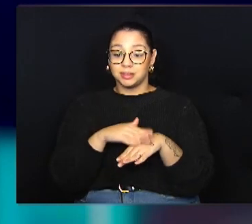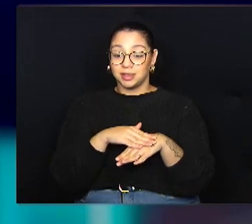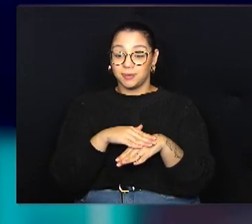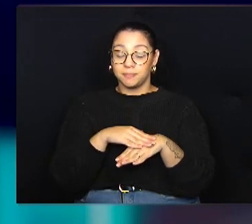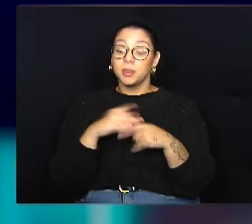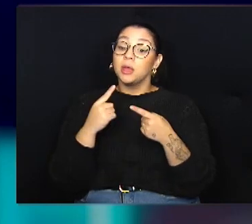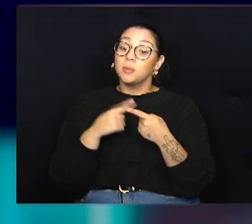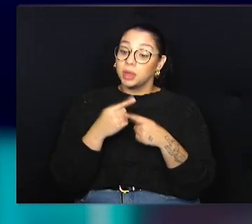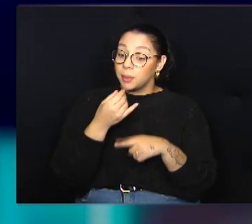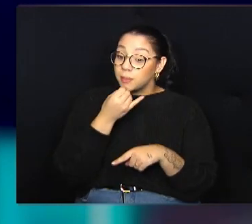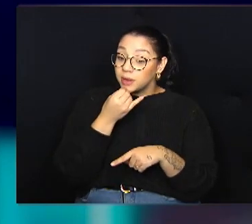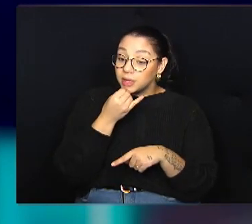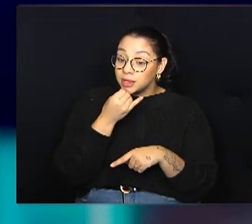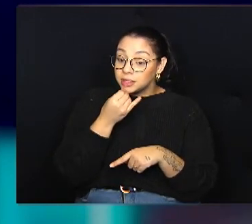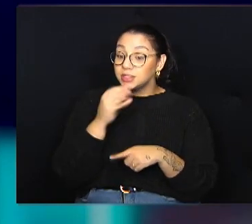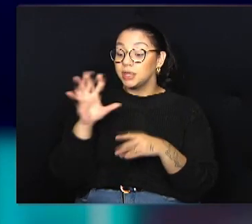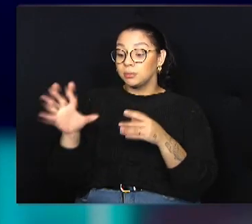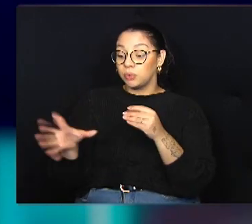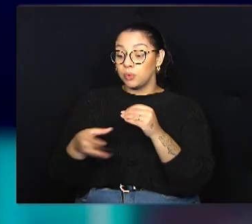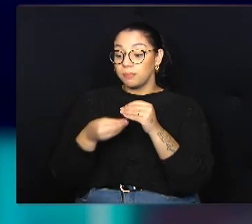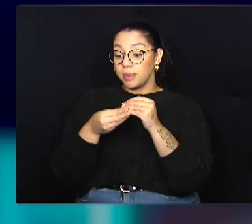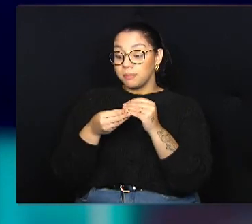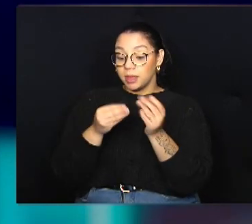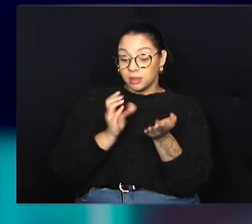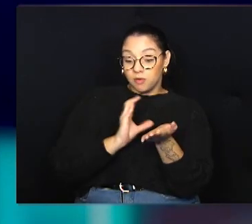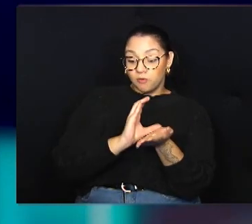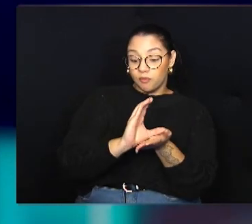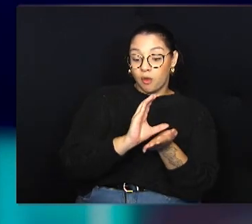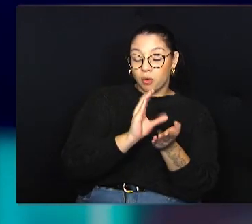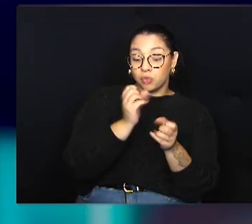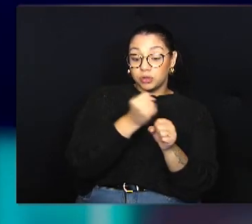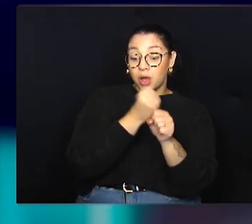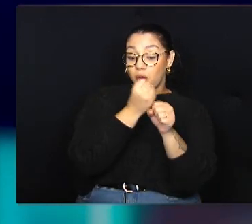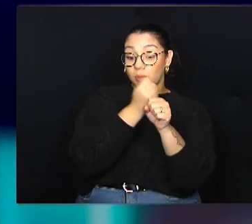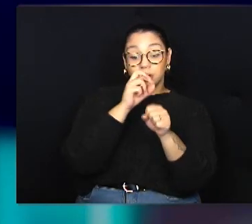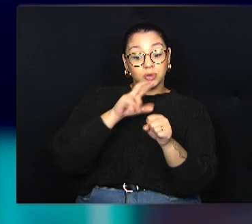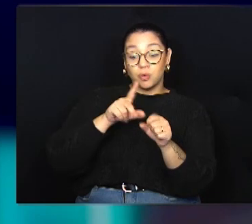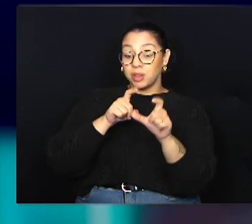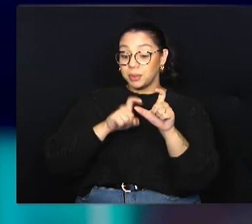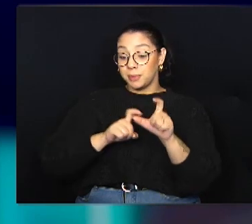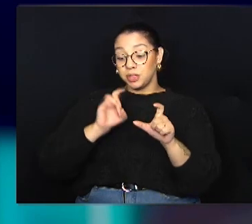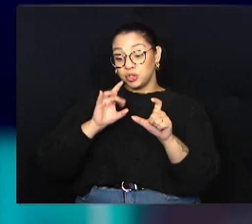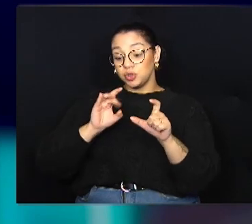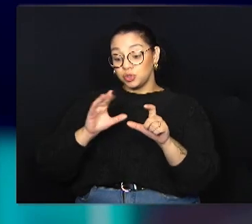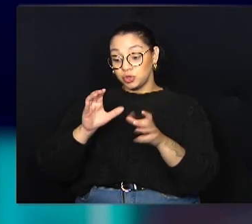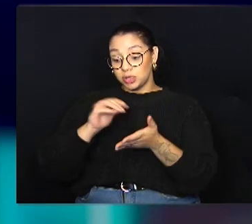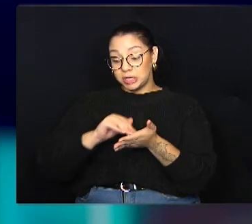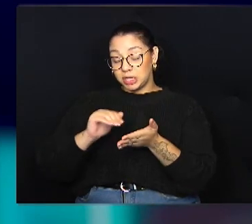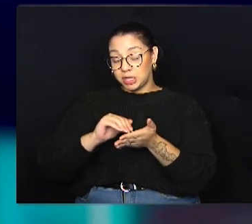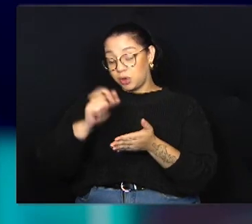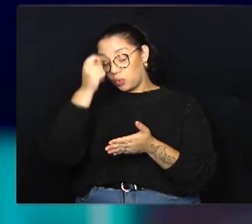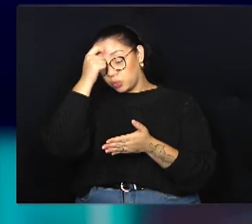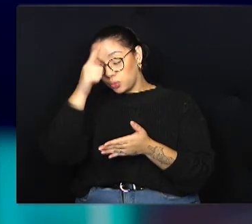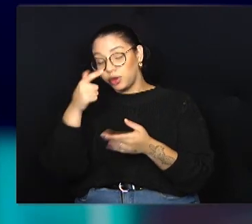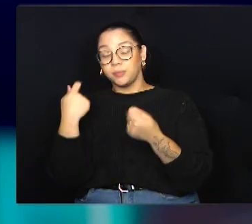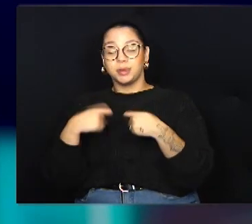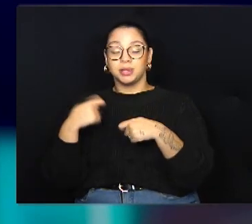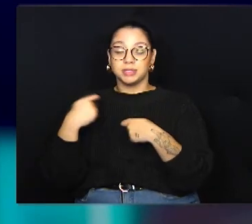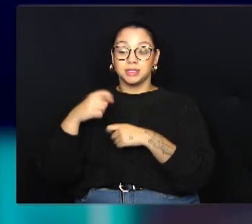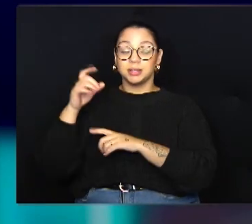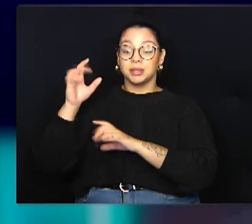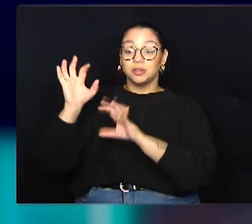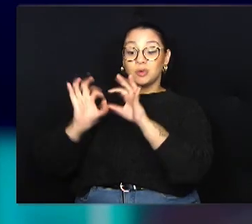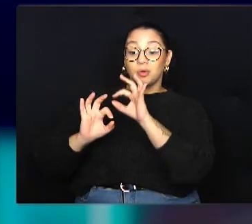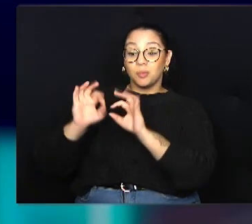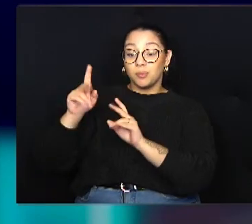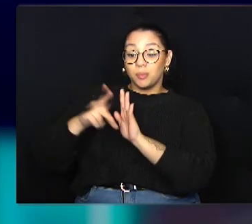por exemplo, uma emenda de obra, ela não depende exclusivamente da cultura, ela depende de ter um projeto executivo. E a gente foi